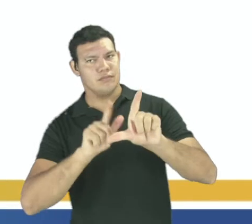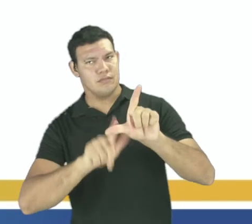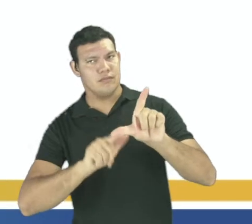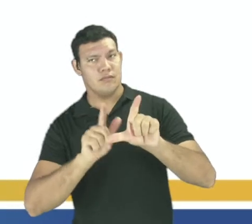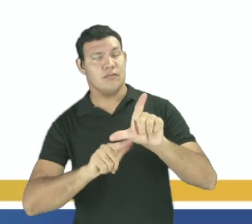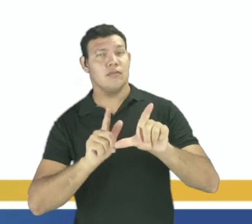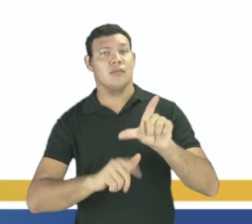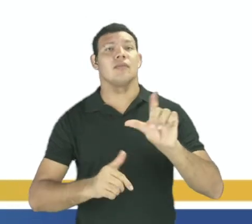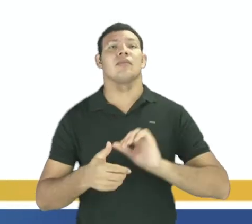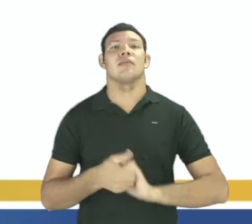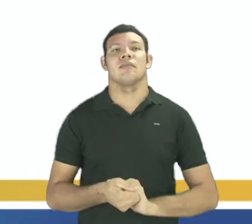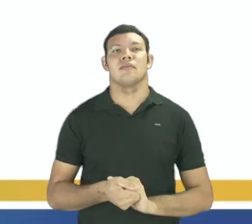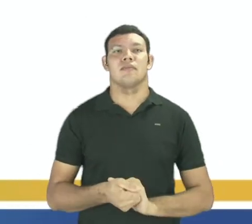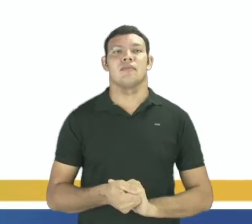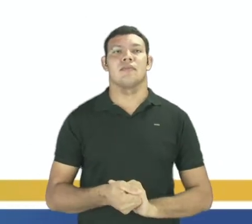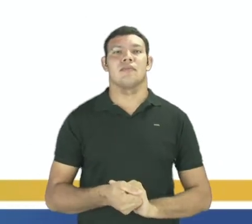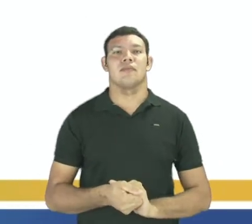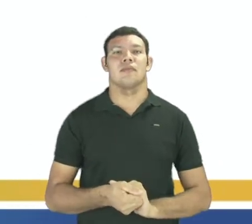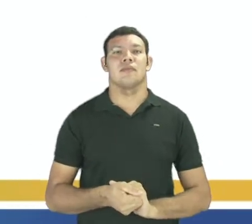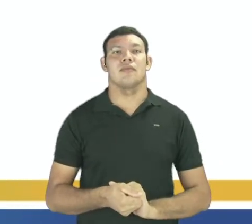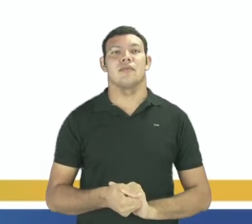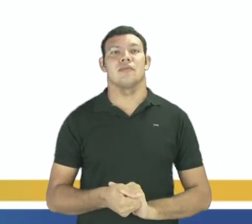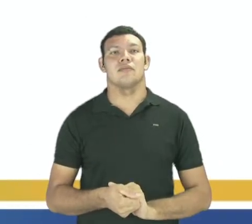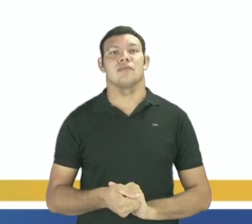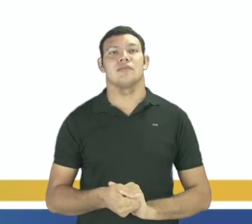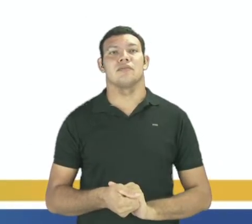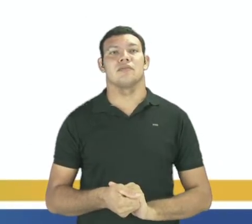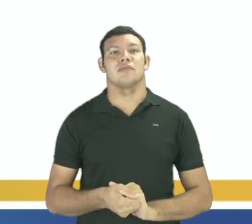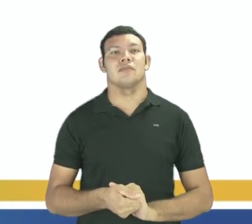parte literal dos termos, tá?